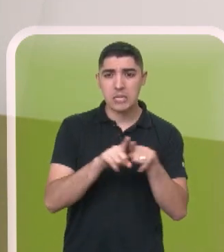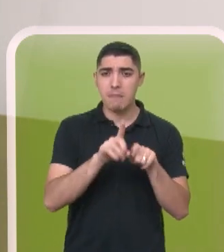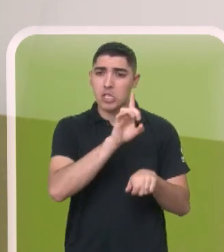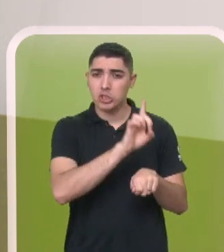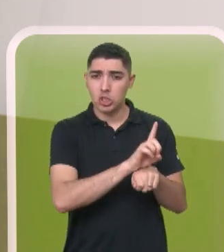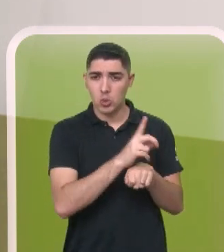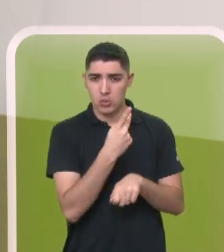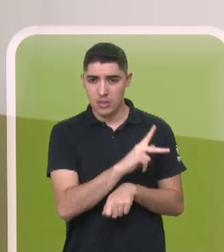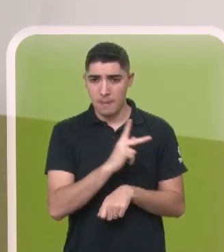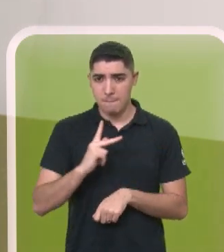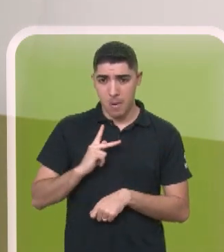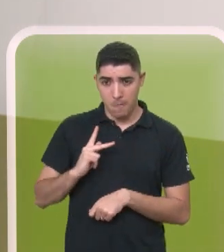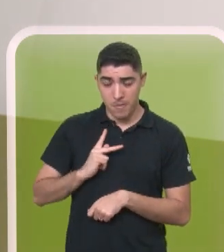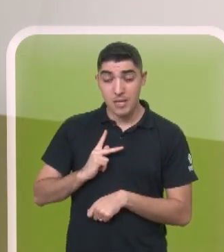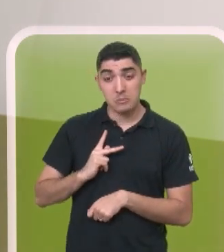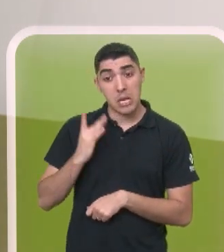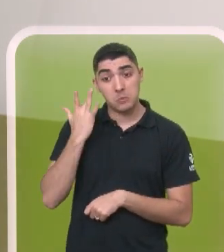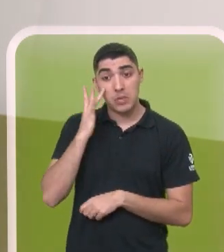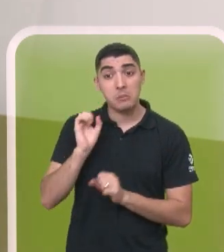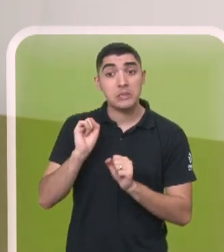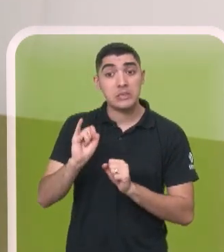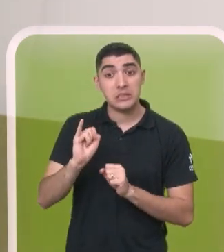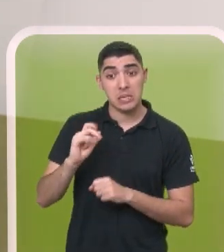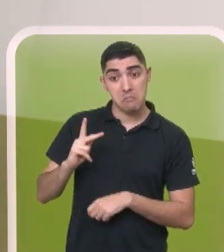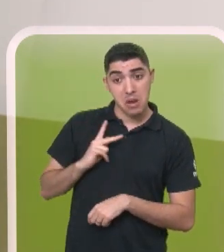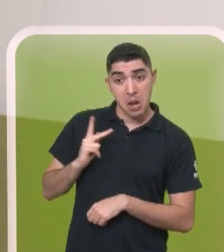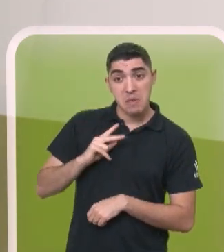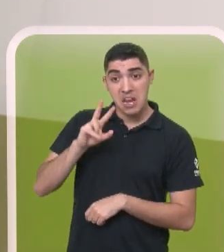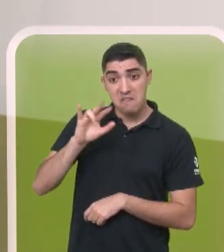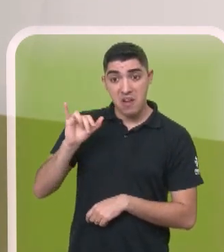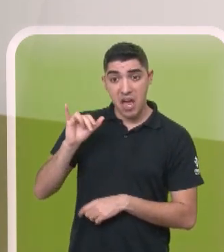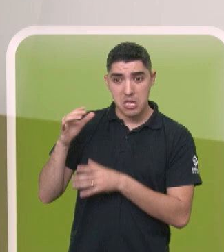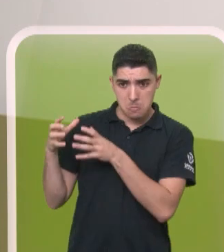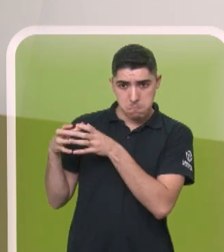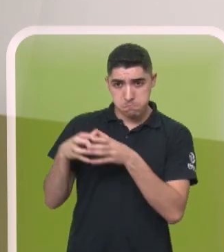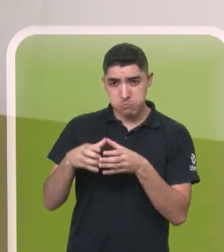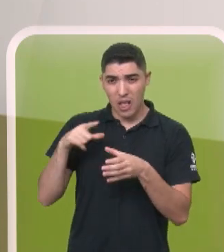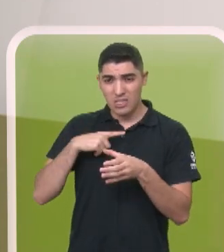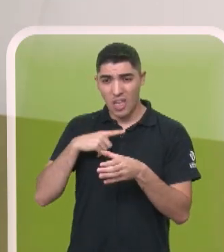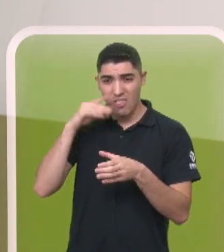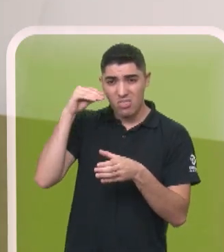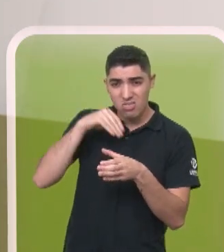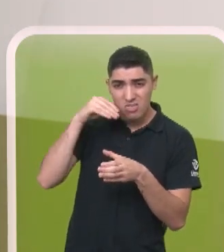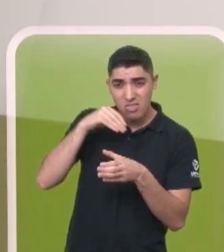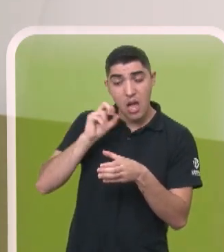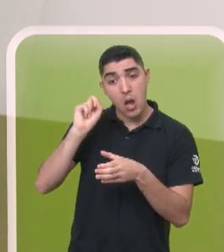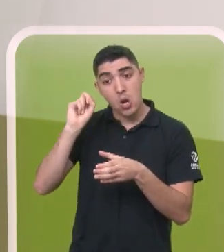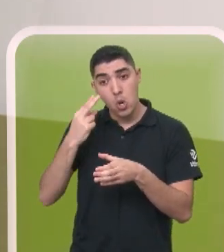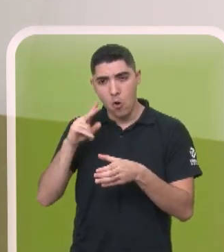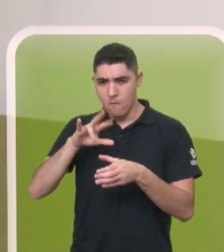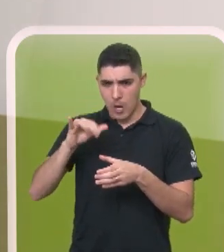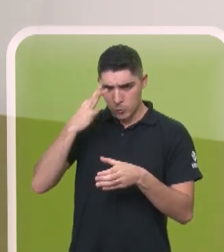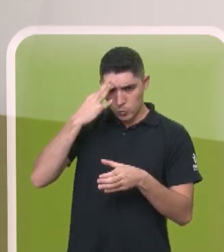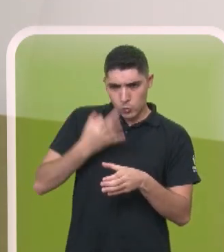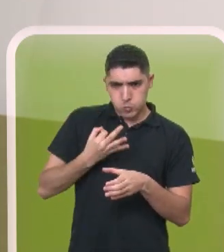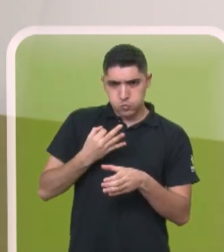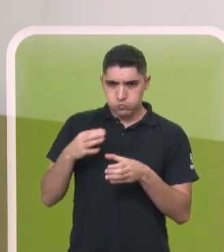vem esse Palmeiras, se vem quebrado, um elenco rachado, ou se vem coeso, falou assim, não, agora a gente